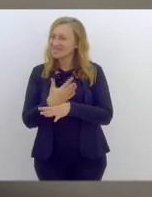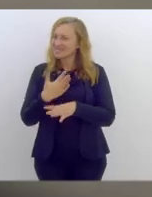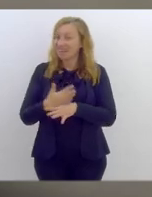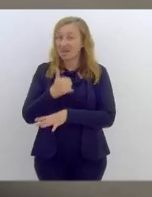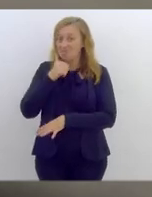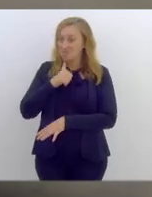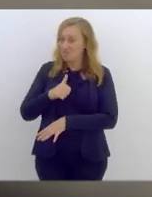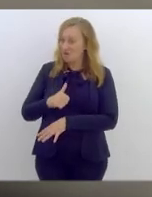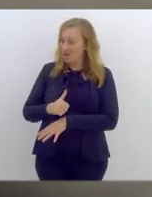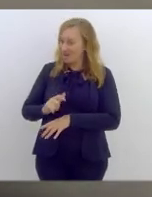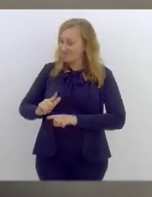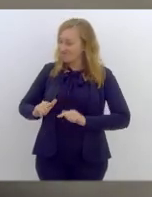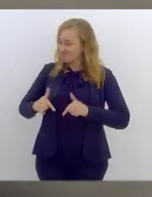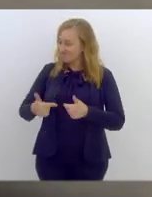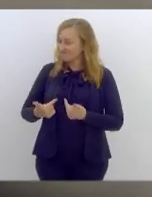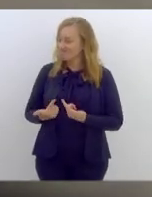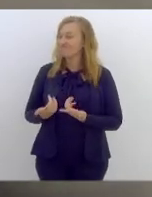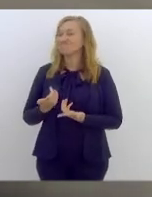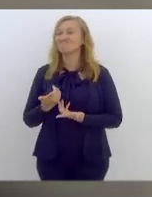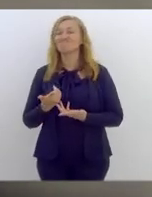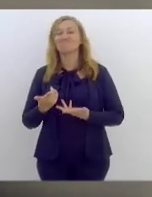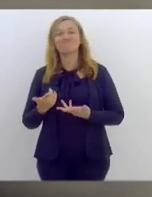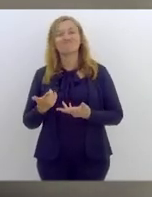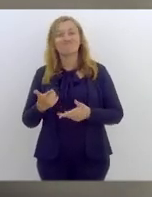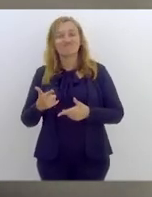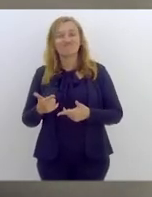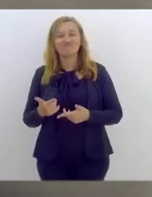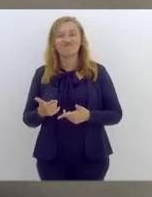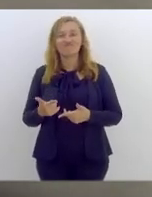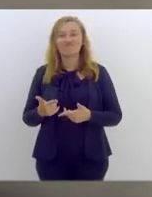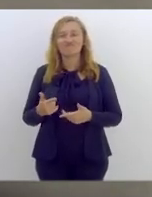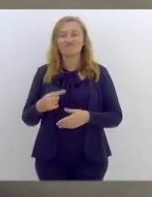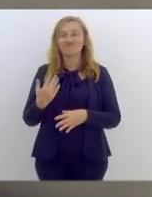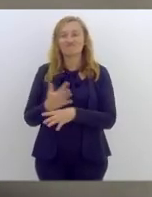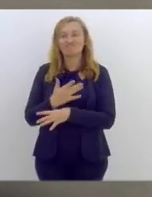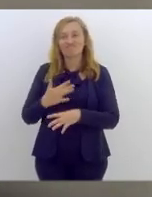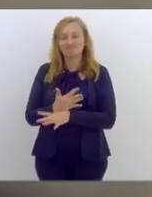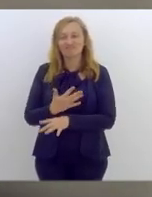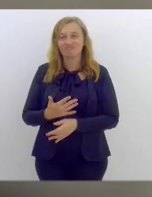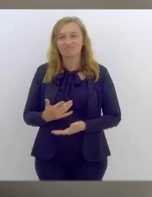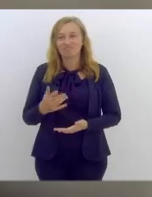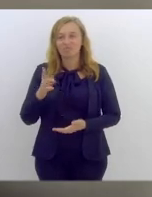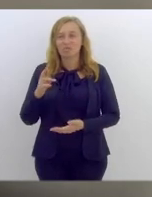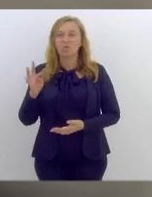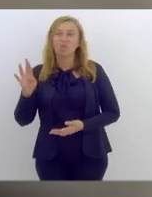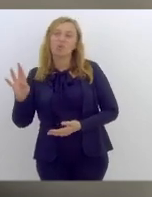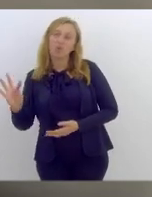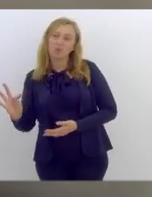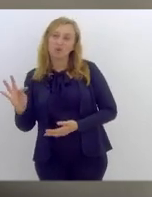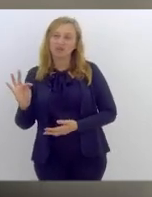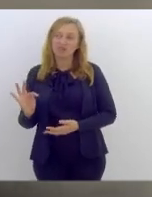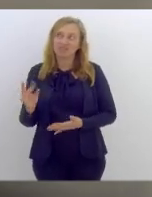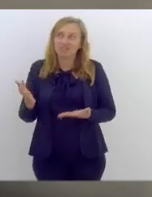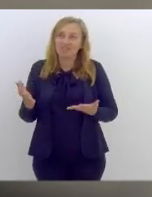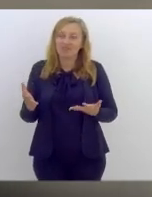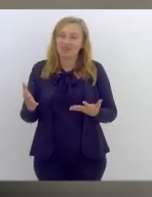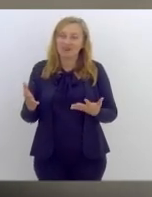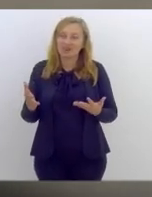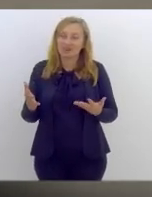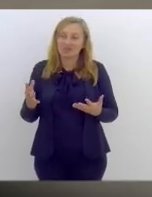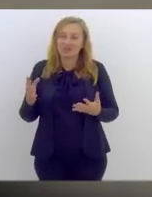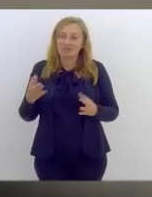que dignifica a nossa cidade. E Ruth de Souza é um ícone